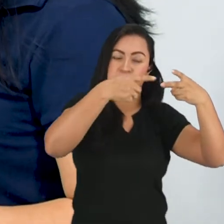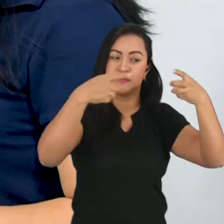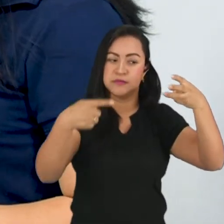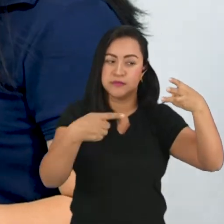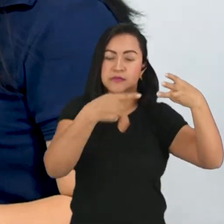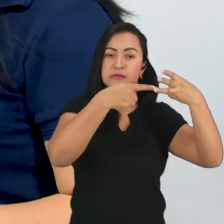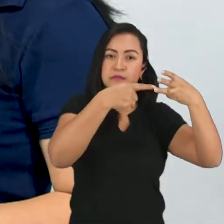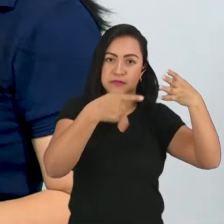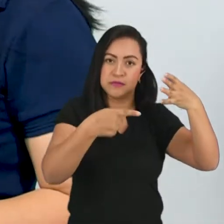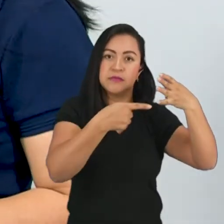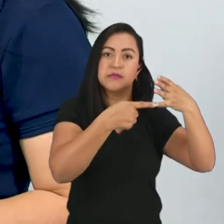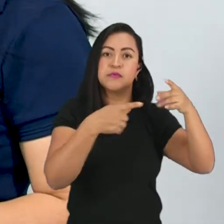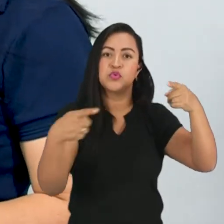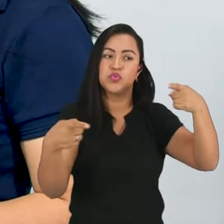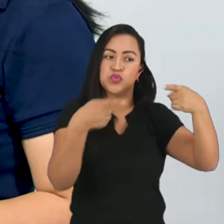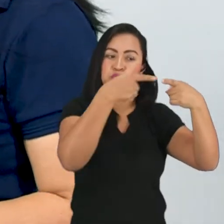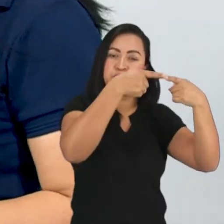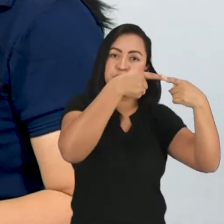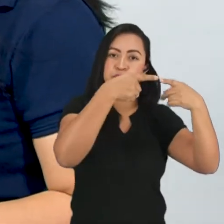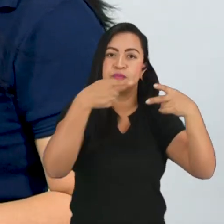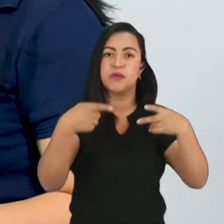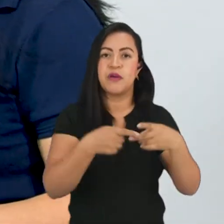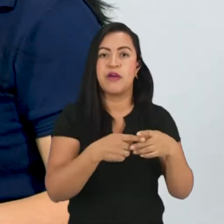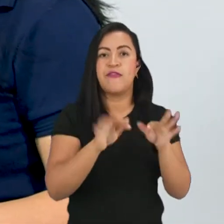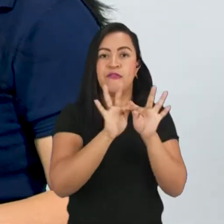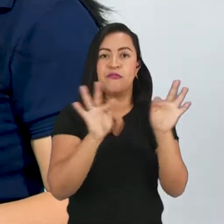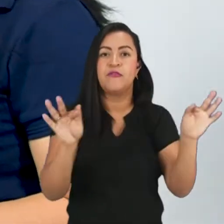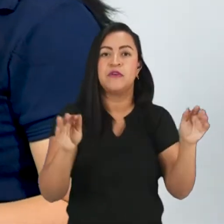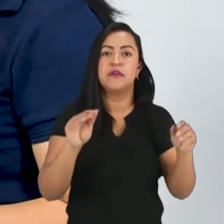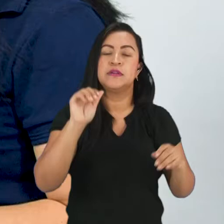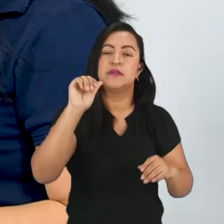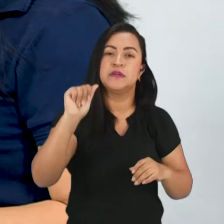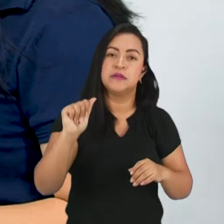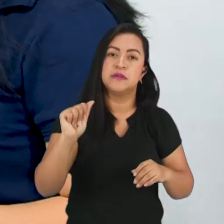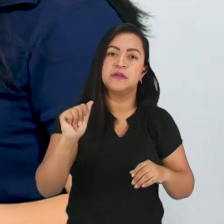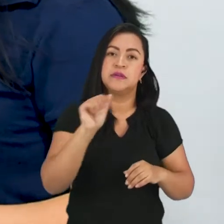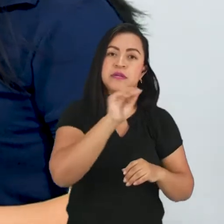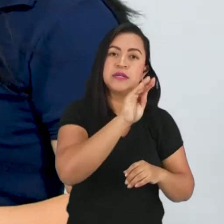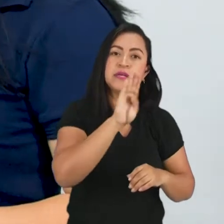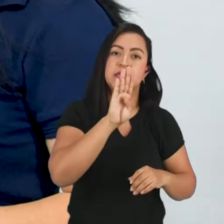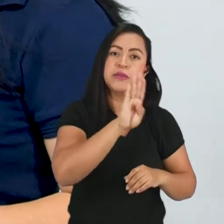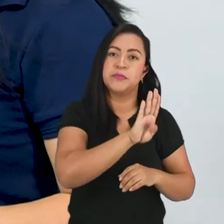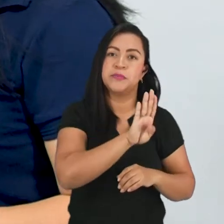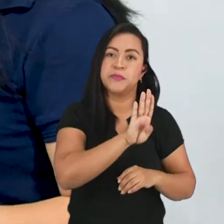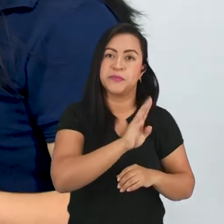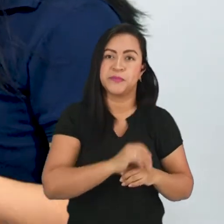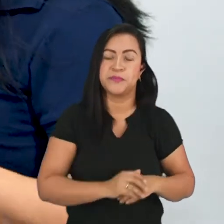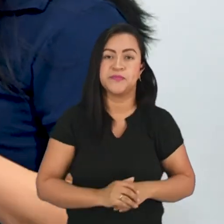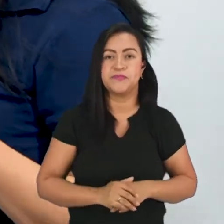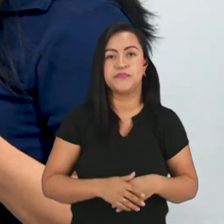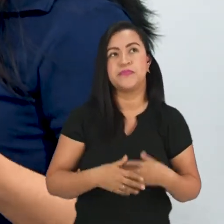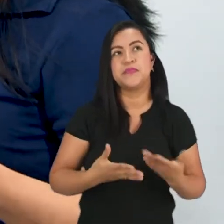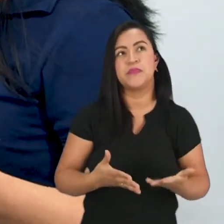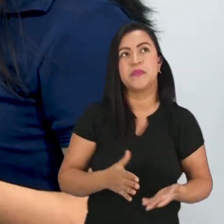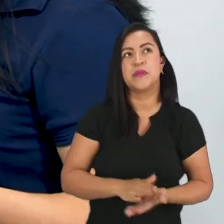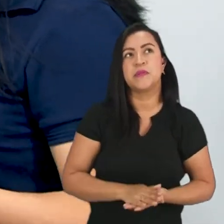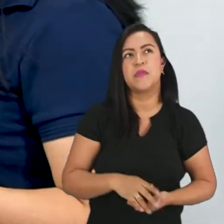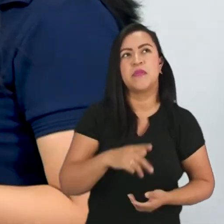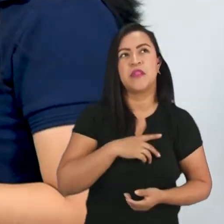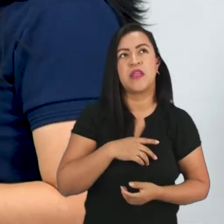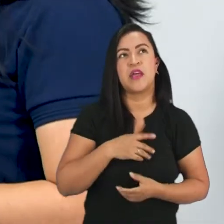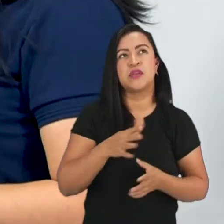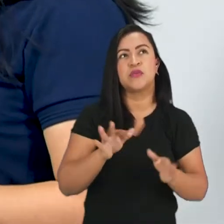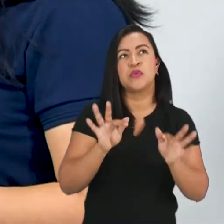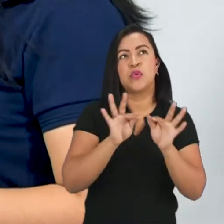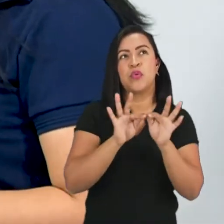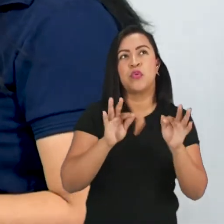corresponde. Então, tem aqui a frase A e B. Primeira frase, letra A. Põe entre loucos parentes a